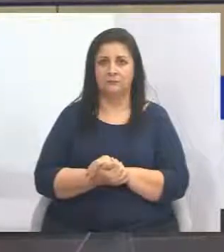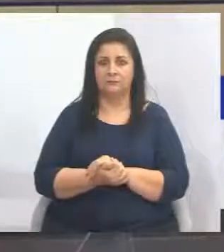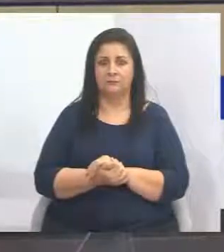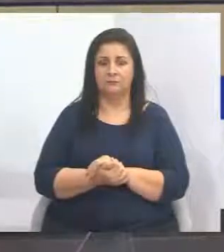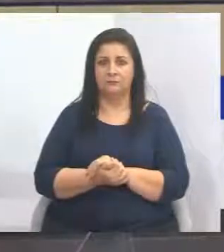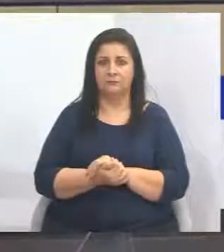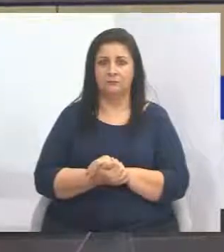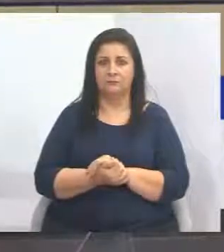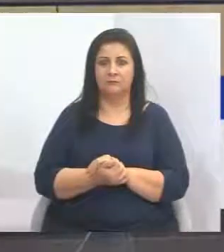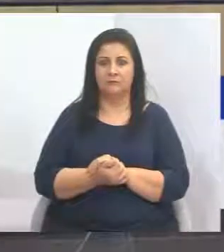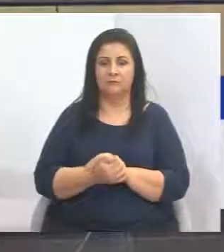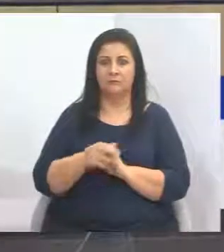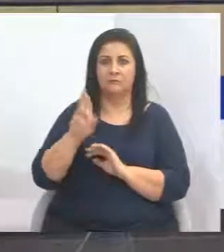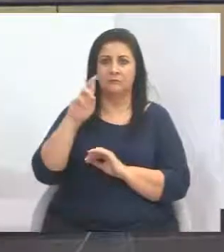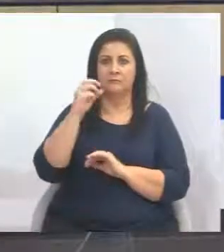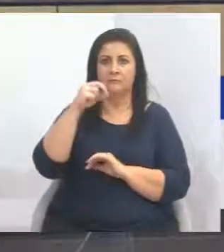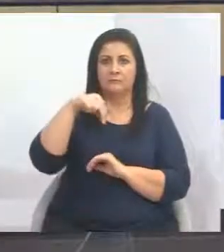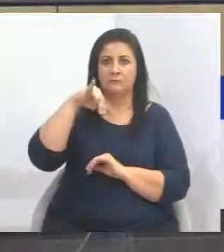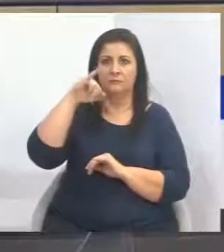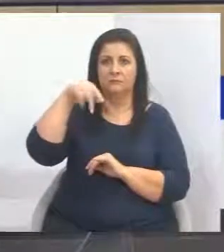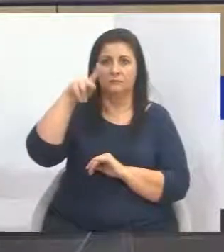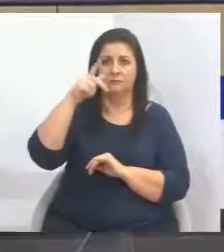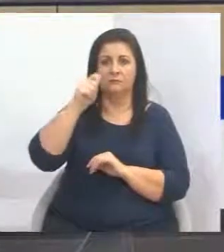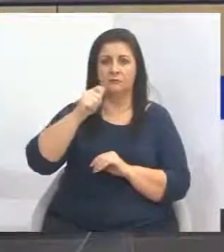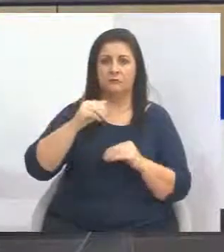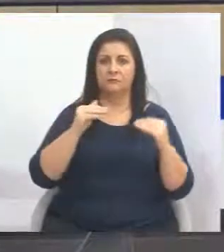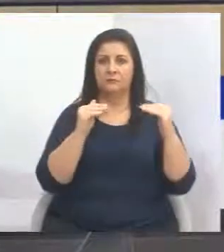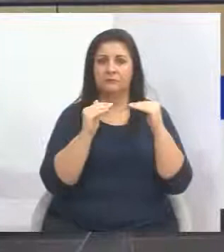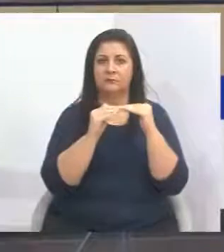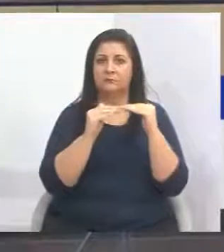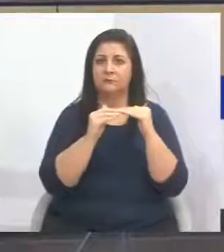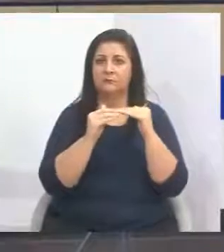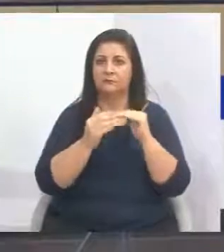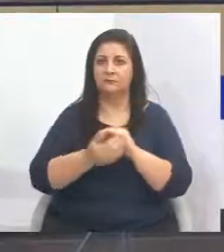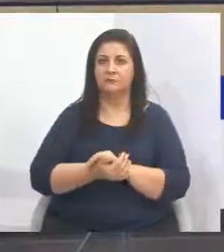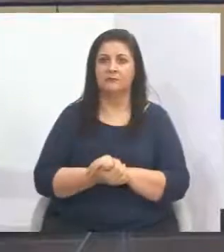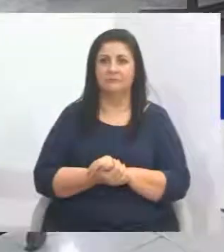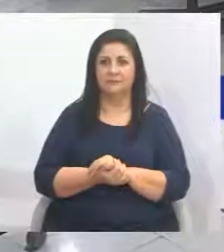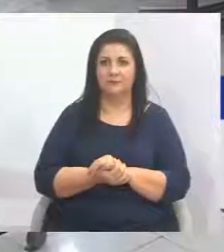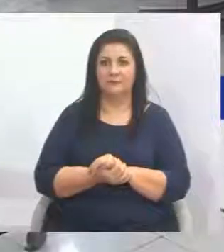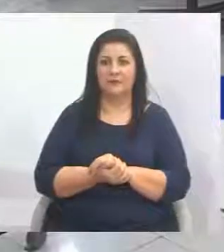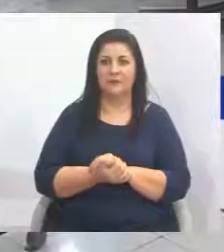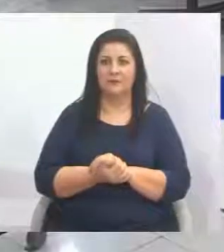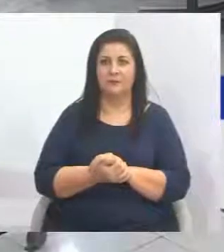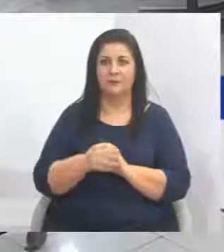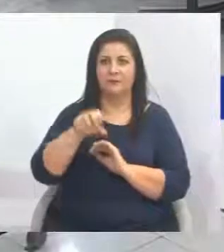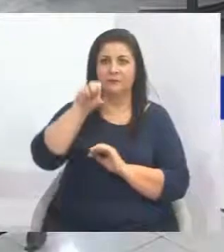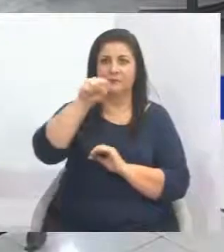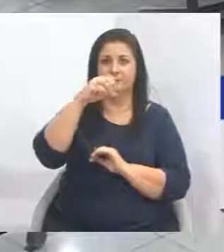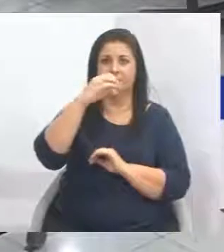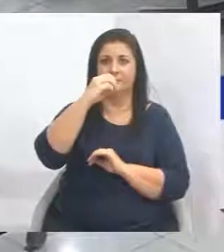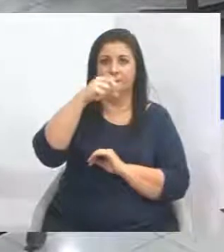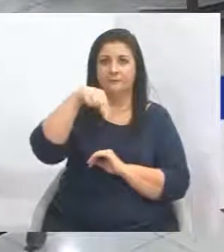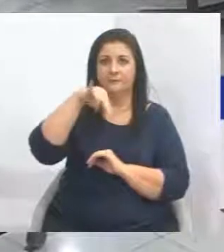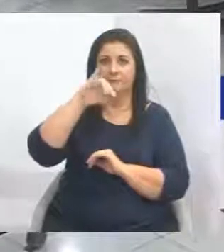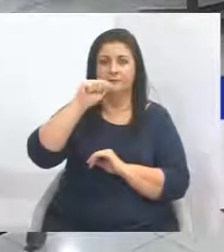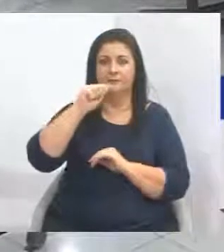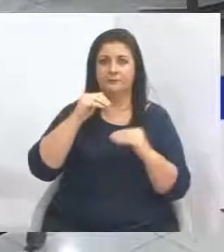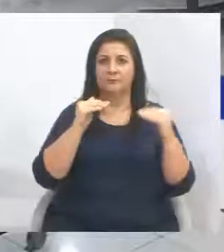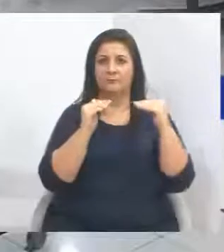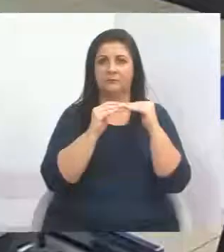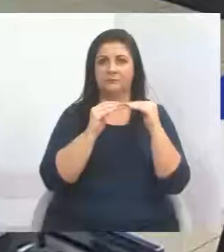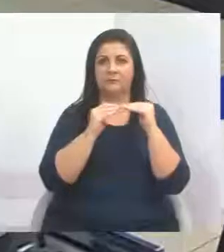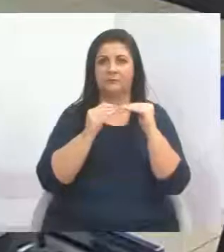Como vota o vereador Roninha? Favorável, senhor presidente. Como vota o vereador Sônia Patas Amizade?